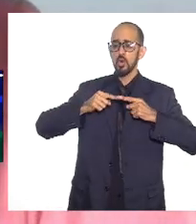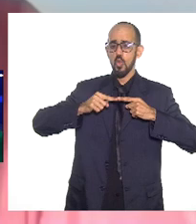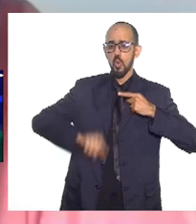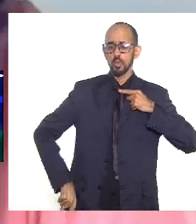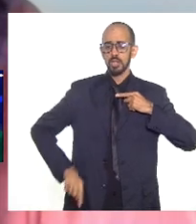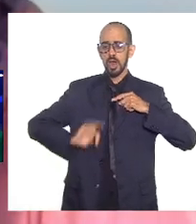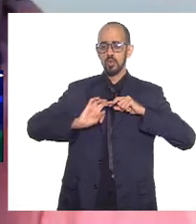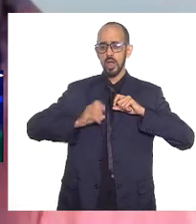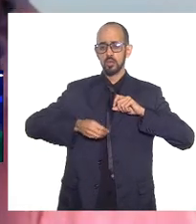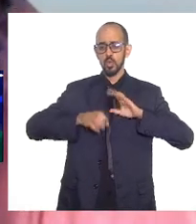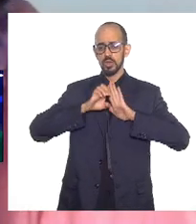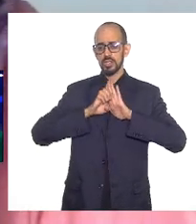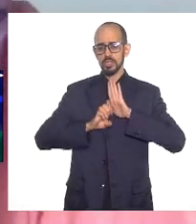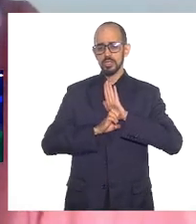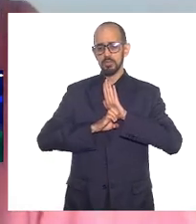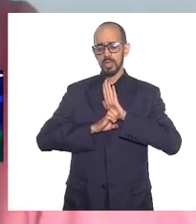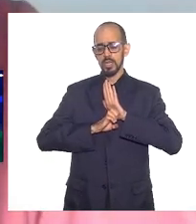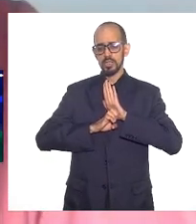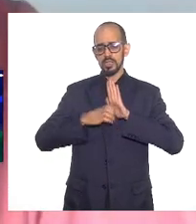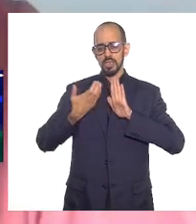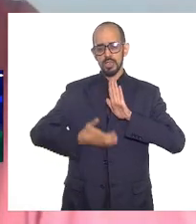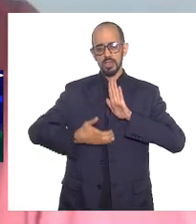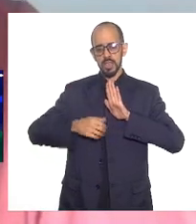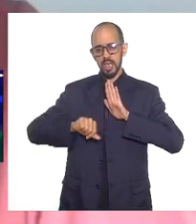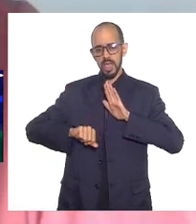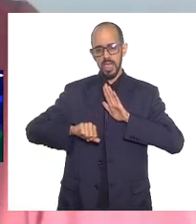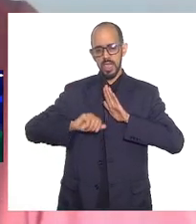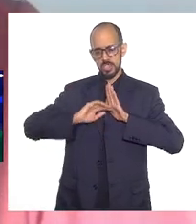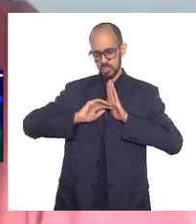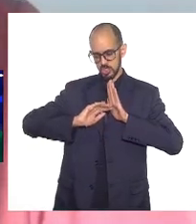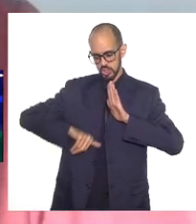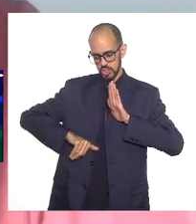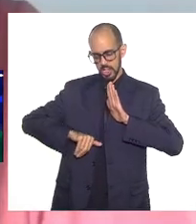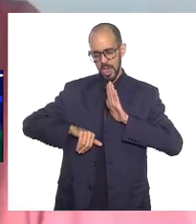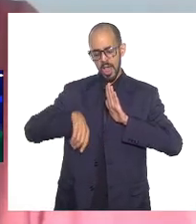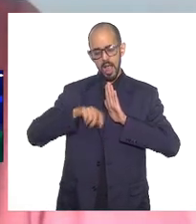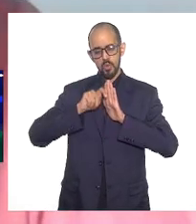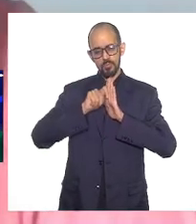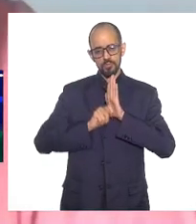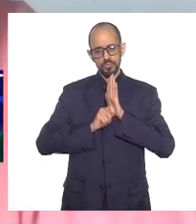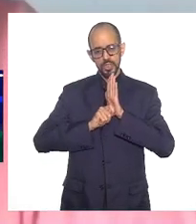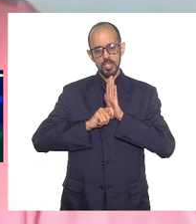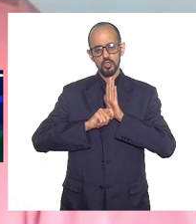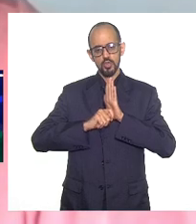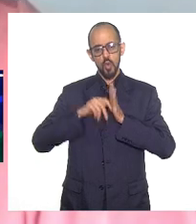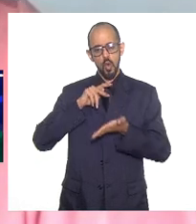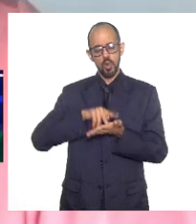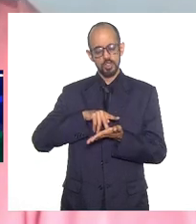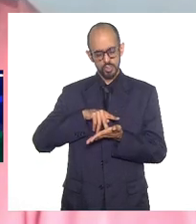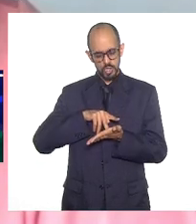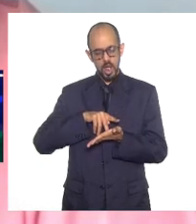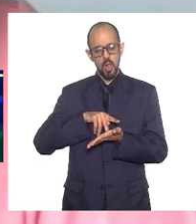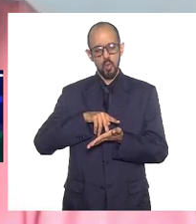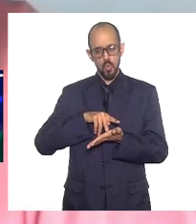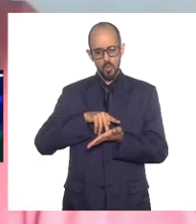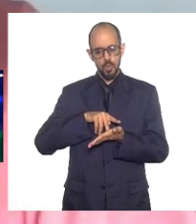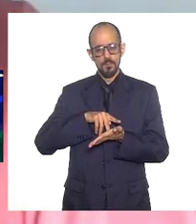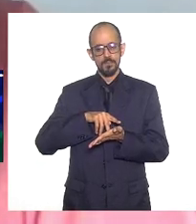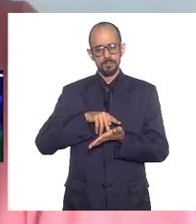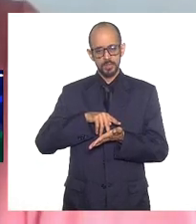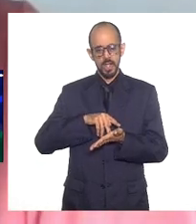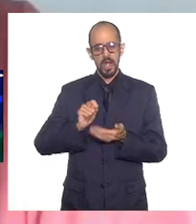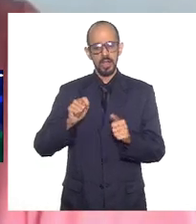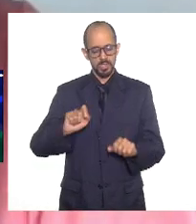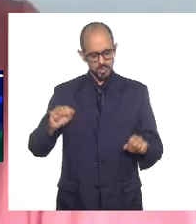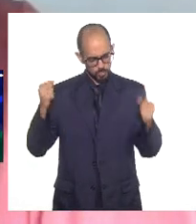tentam desconfigurar o que representa o projeto, o que representa o nome e a luta colocada a partir da celebração